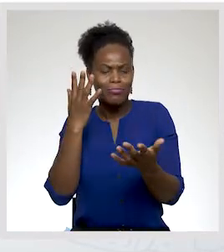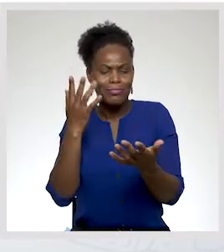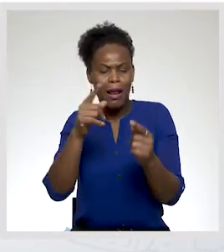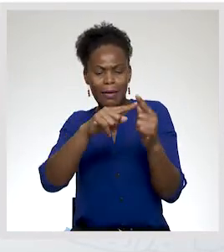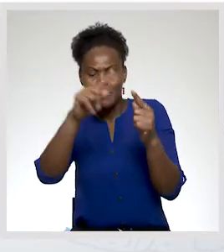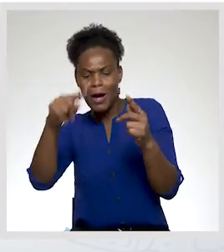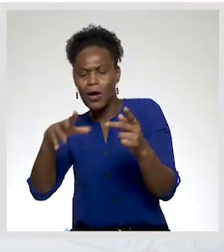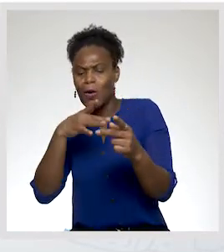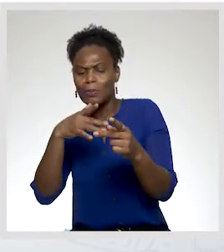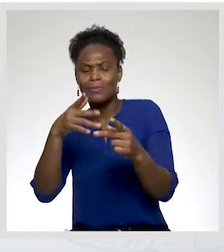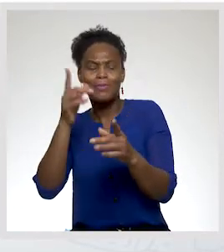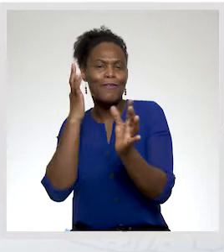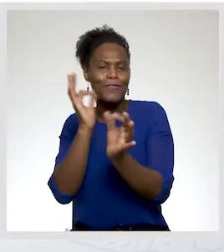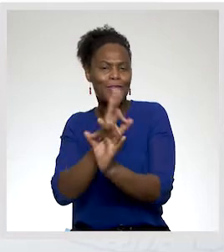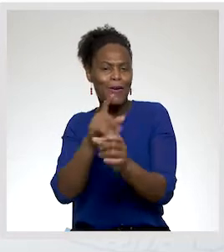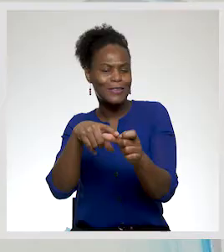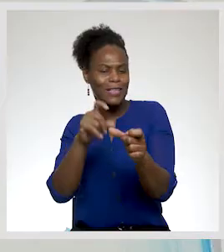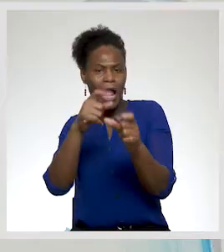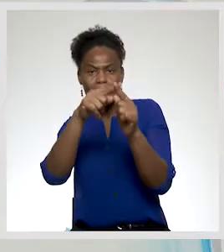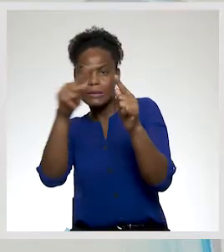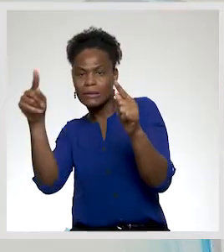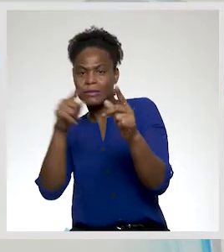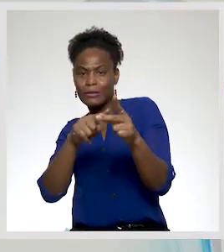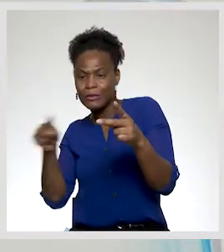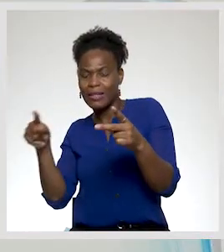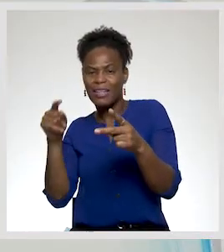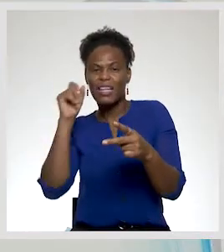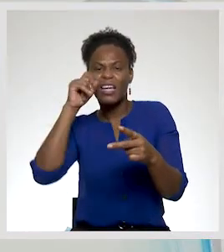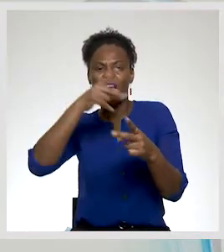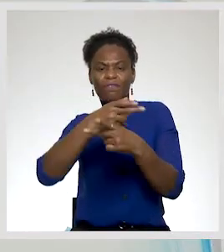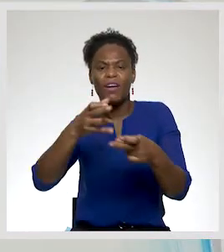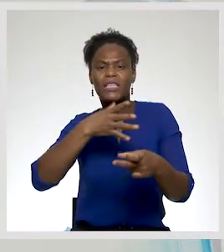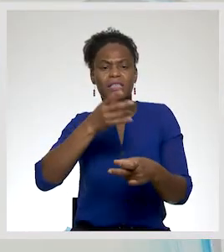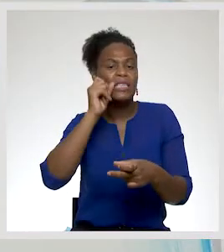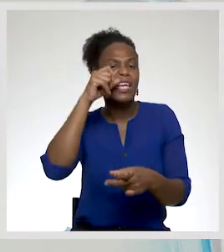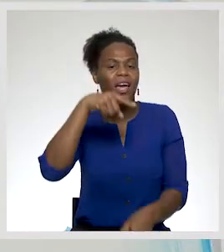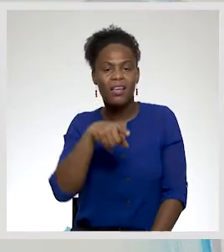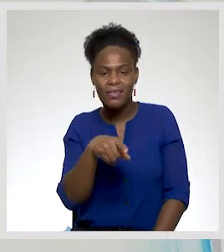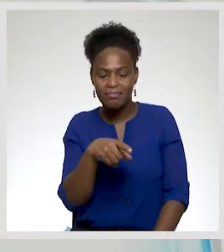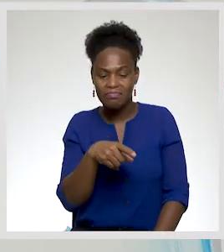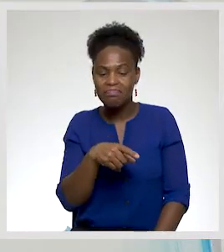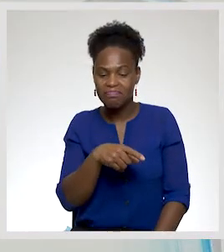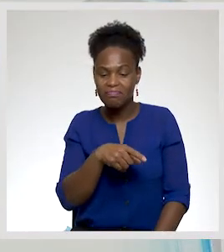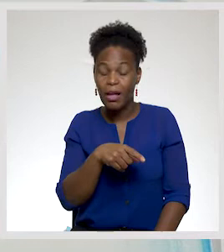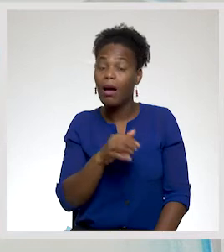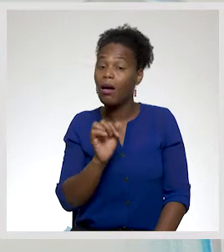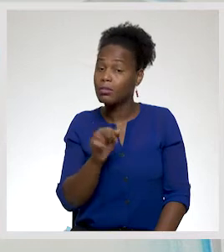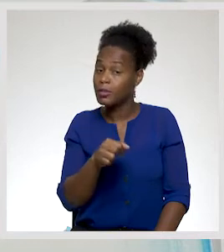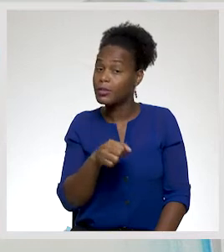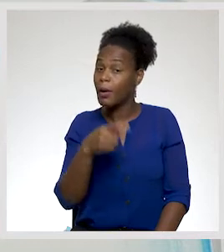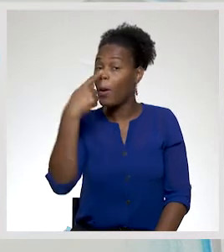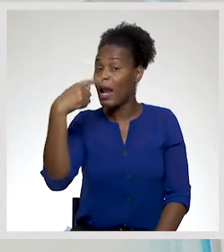saia tanto das linhas. Quem é que disse esta frase? É claro,